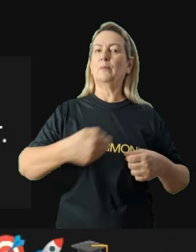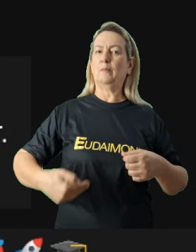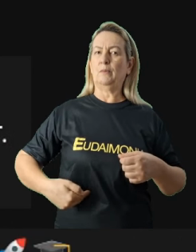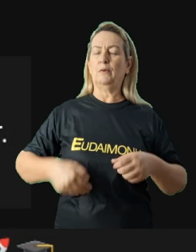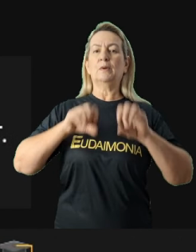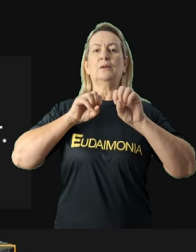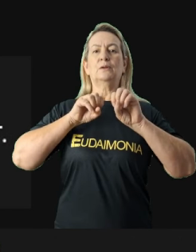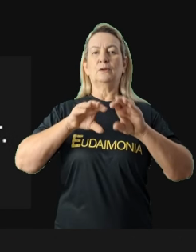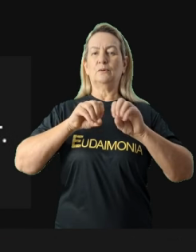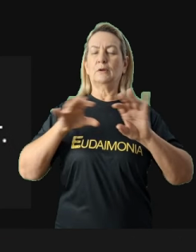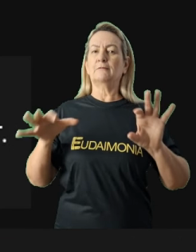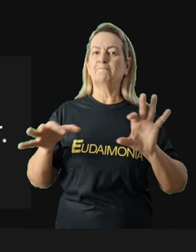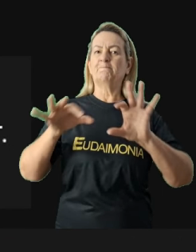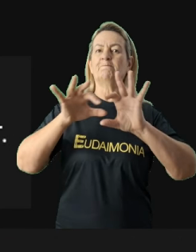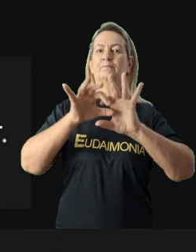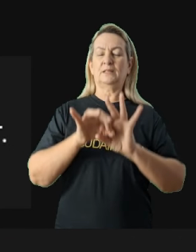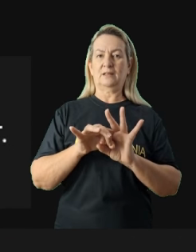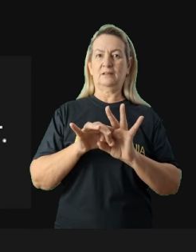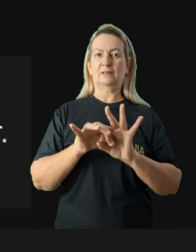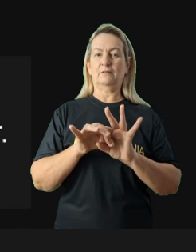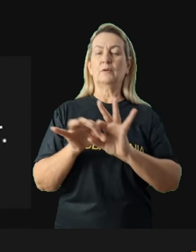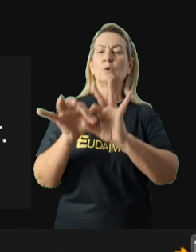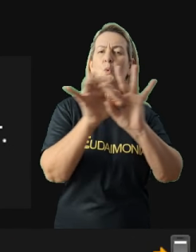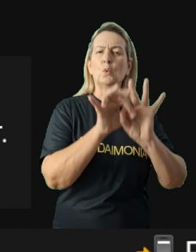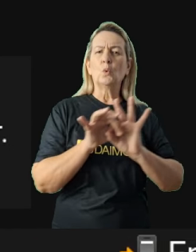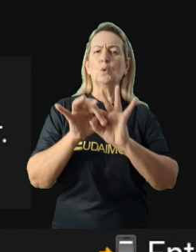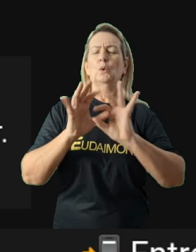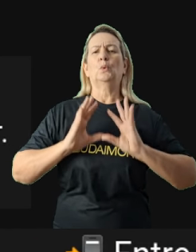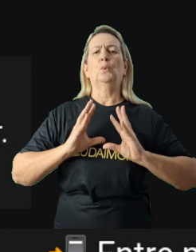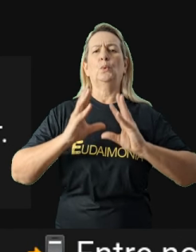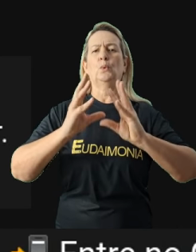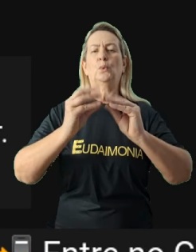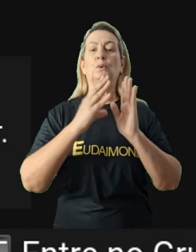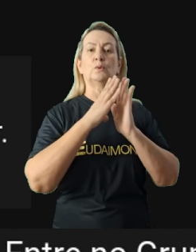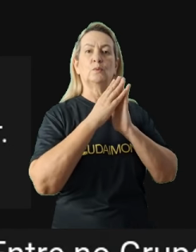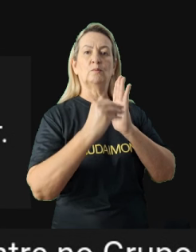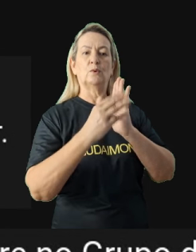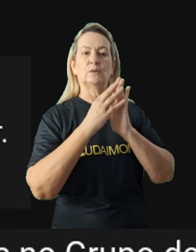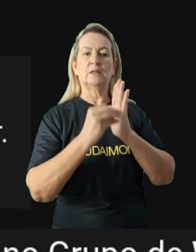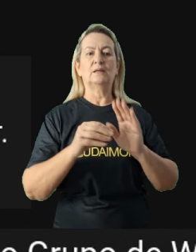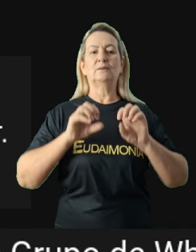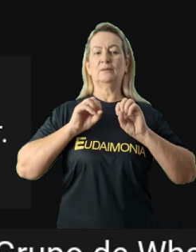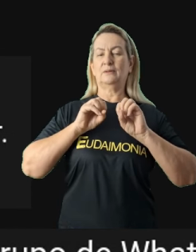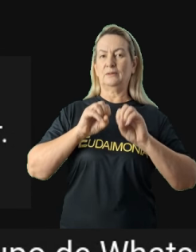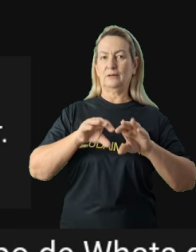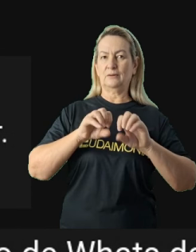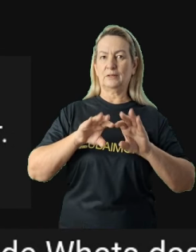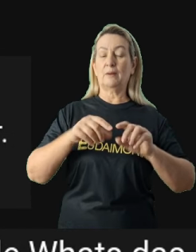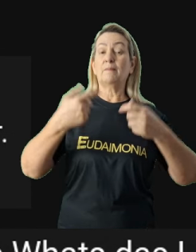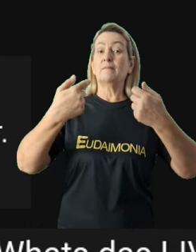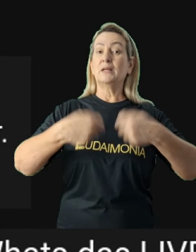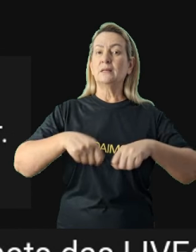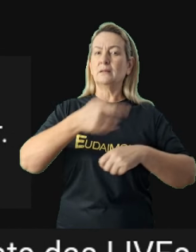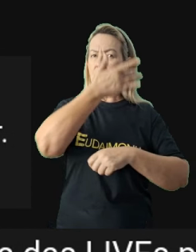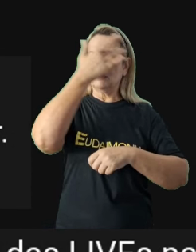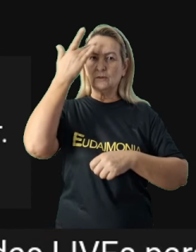gente precisa de uma política pública de educação integrativa, né, que una todos os